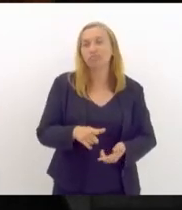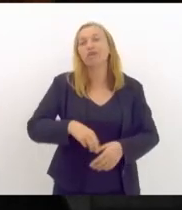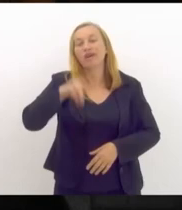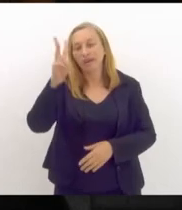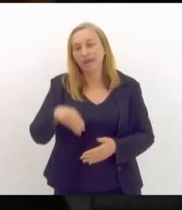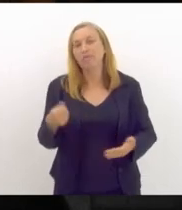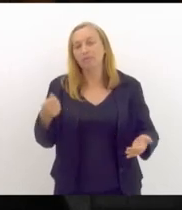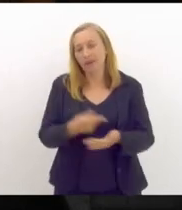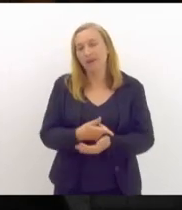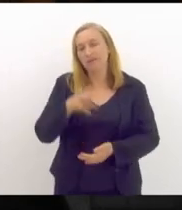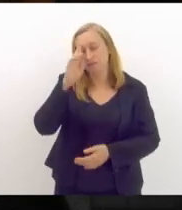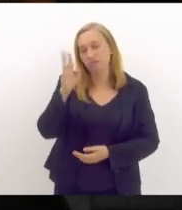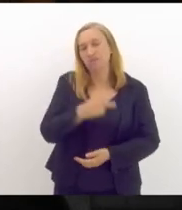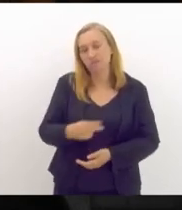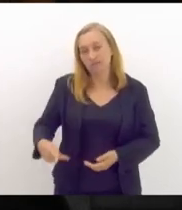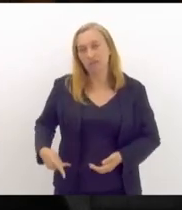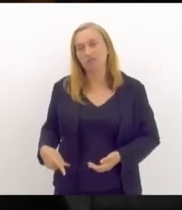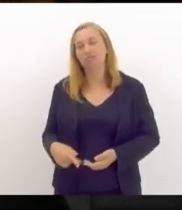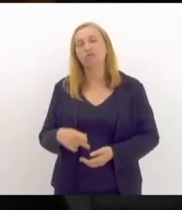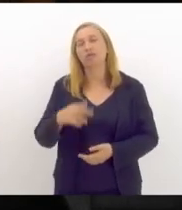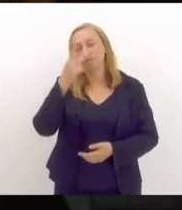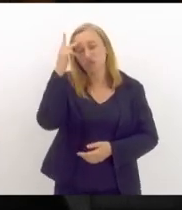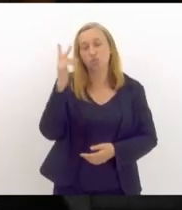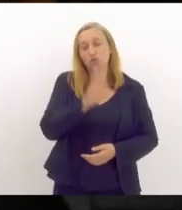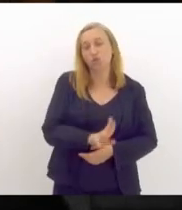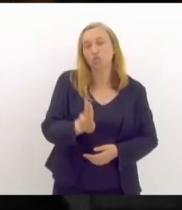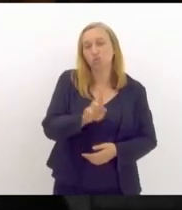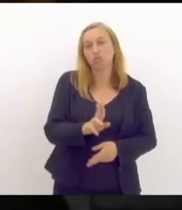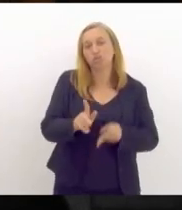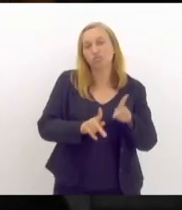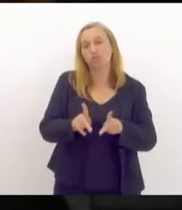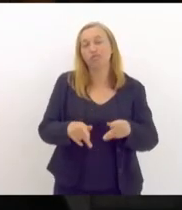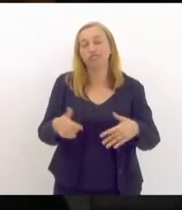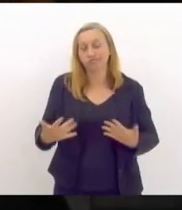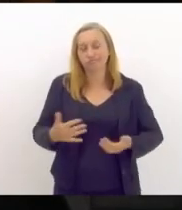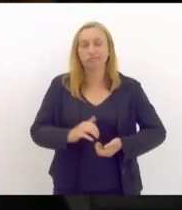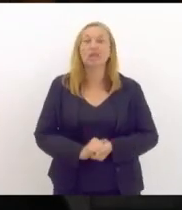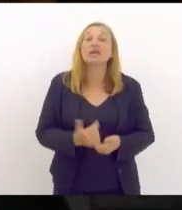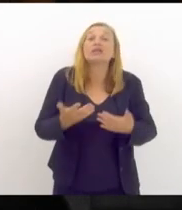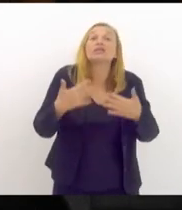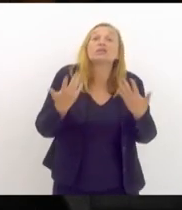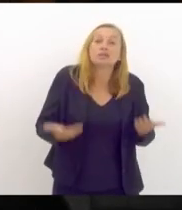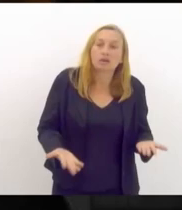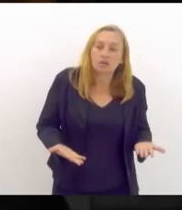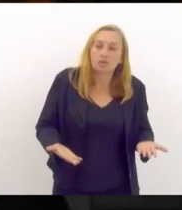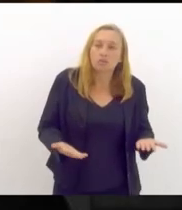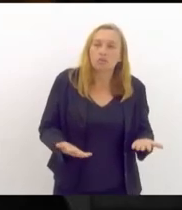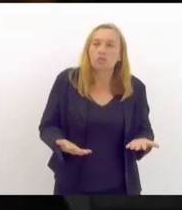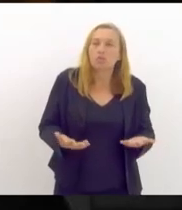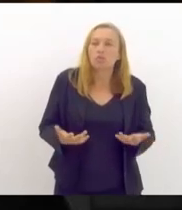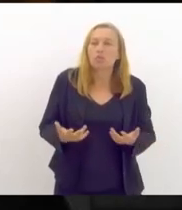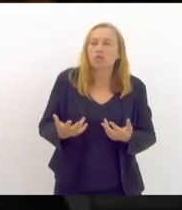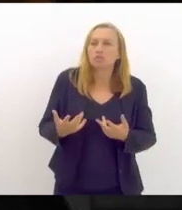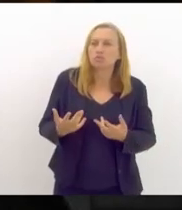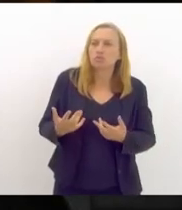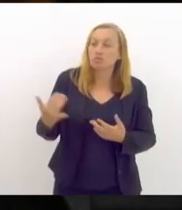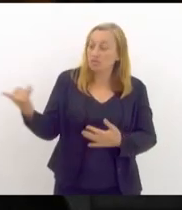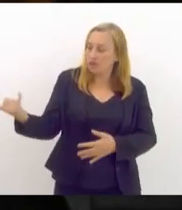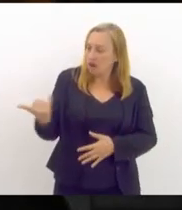Presidente é usuário é a população então quando eu escutei